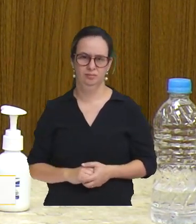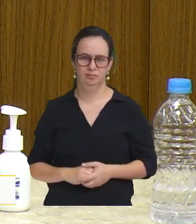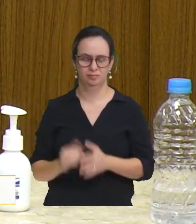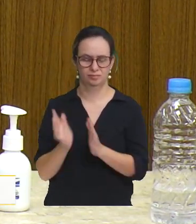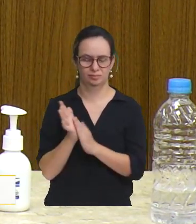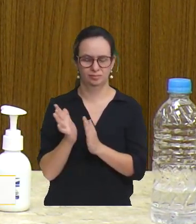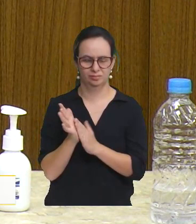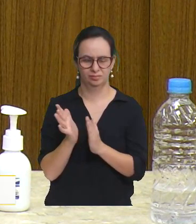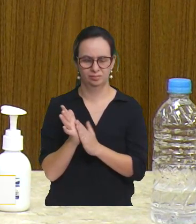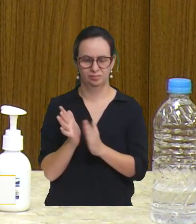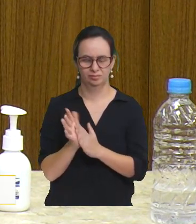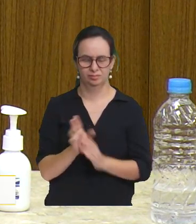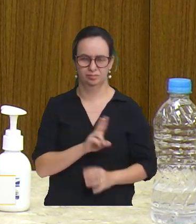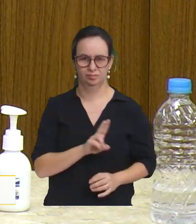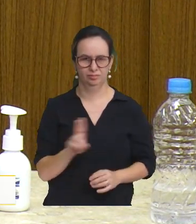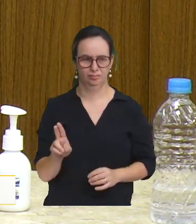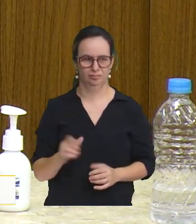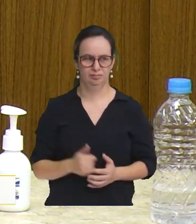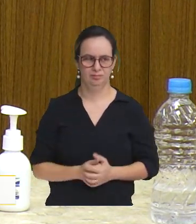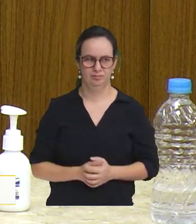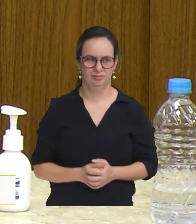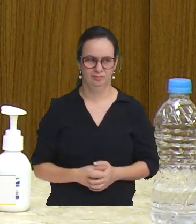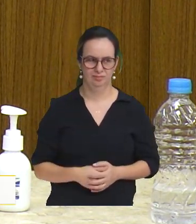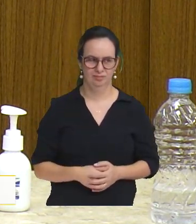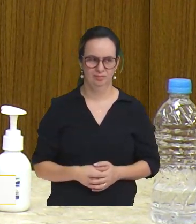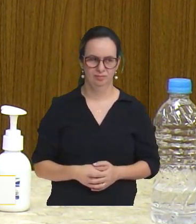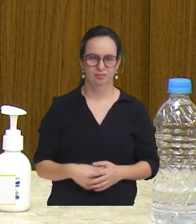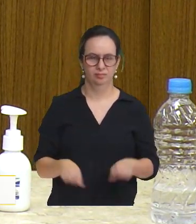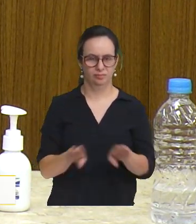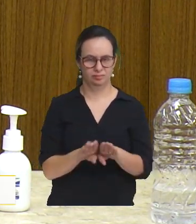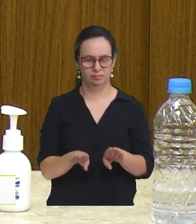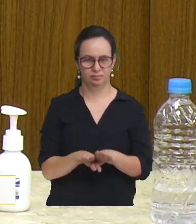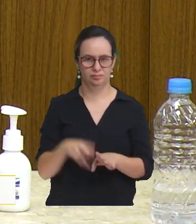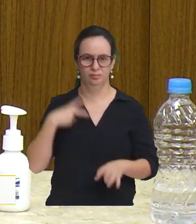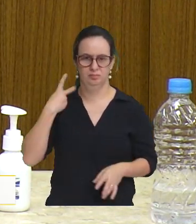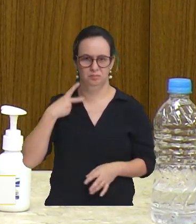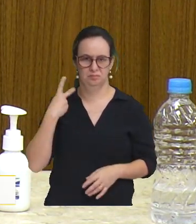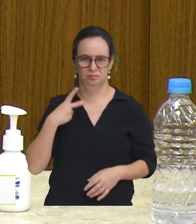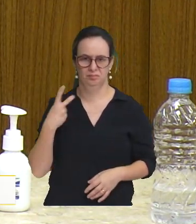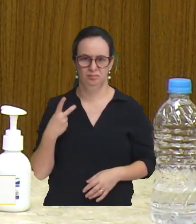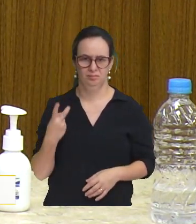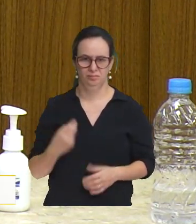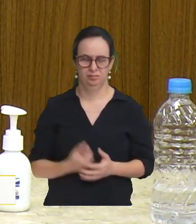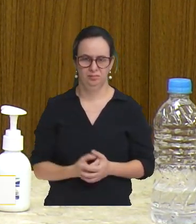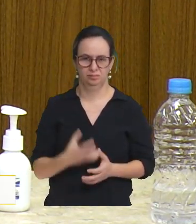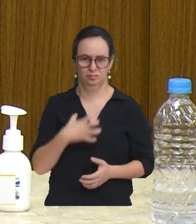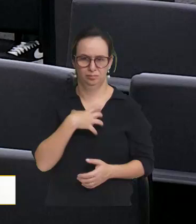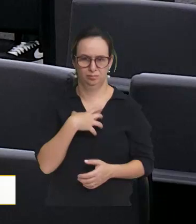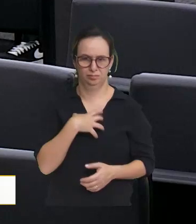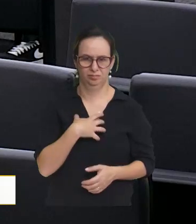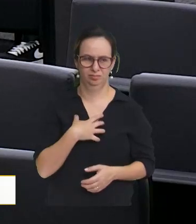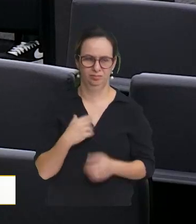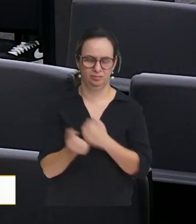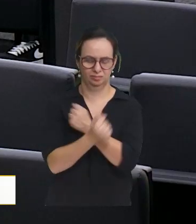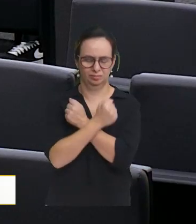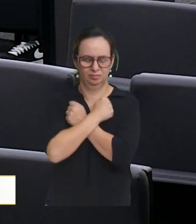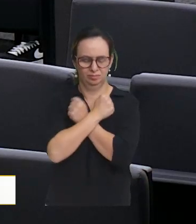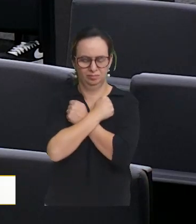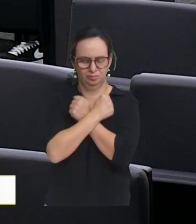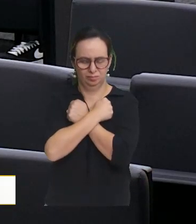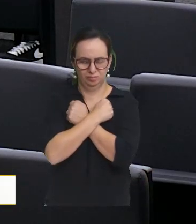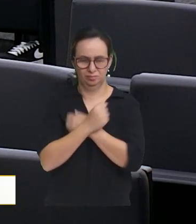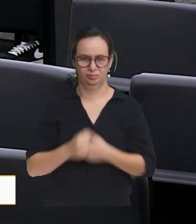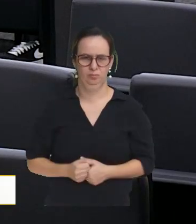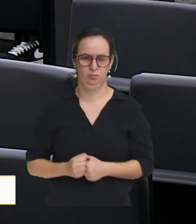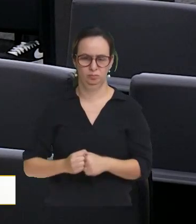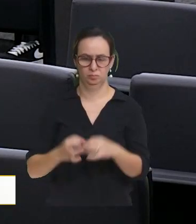porque... E é o Rogério, né, pela sensibilidade. Então, fica aqui meu abraço. Tenho certeza que uma justa e bela